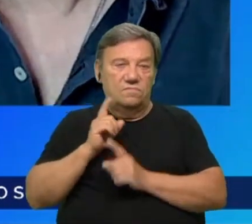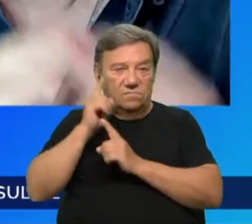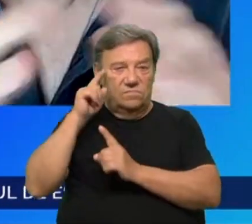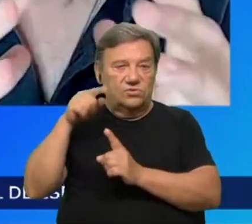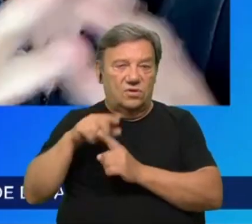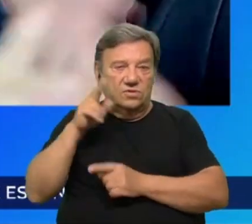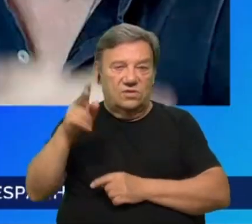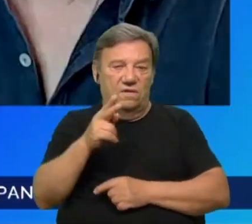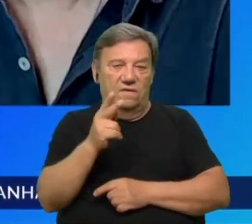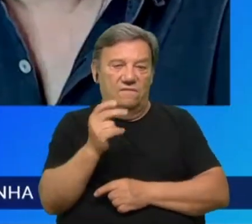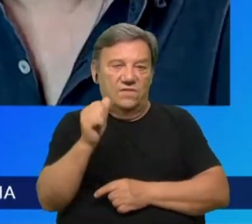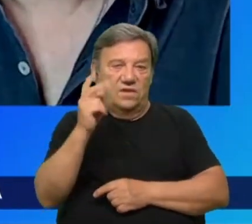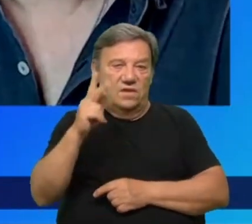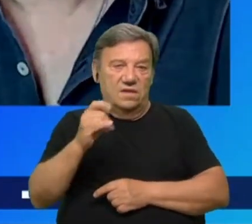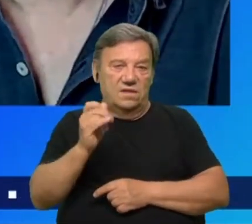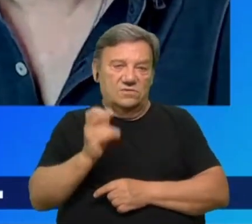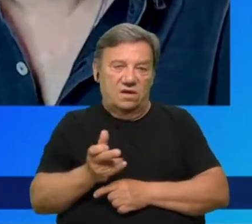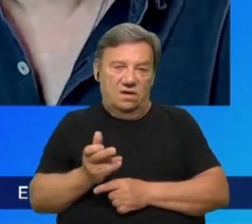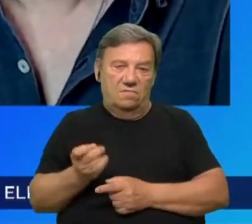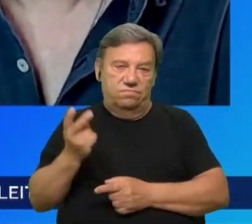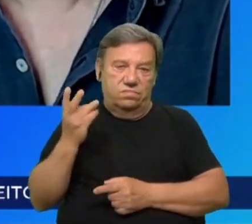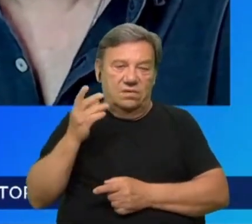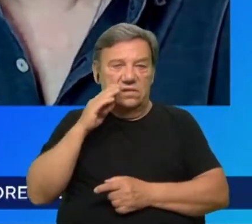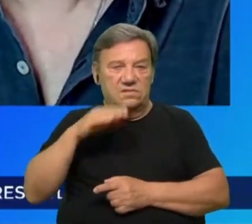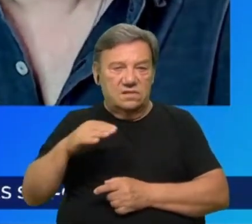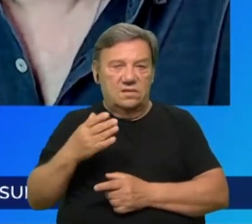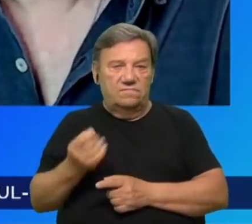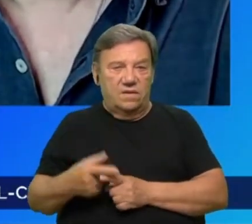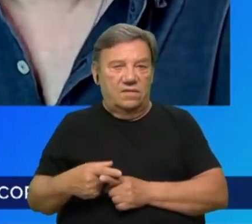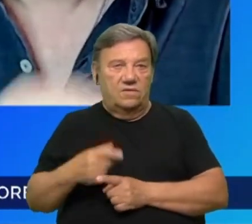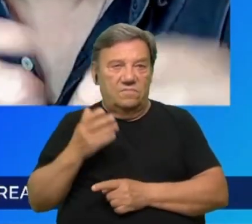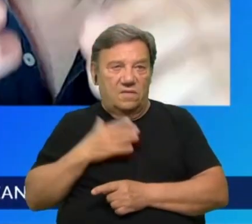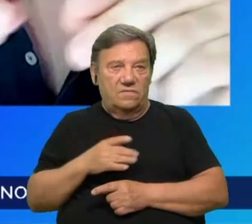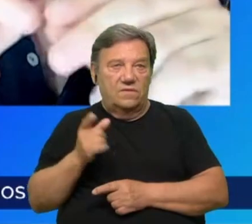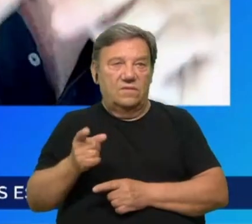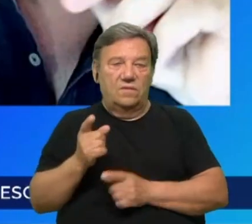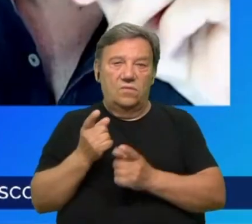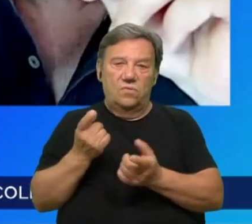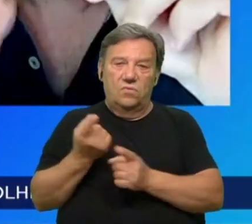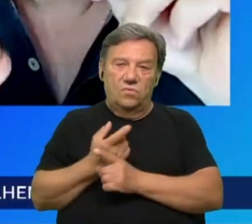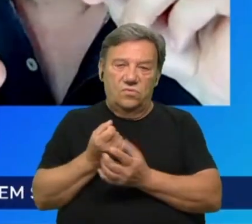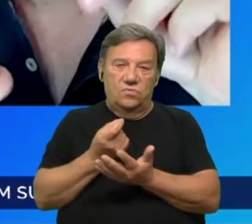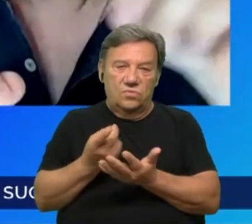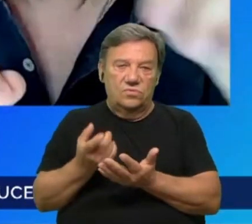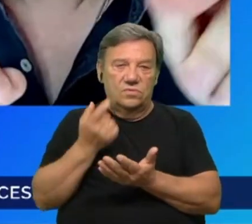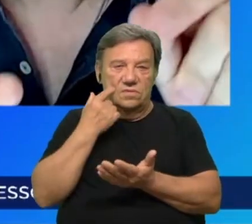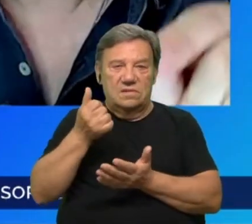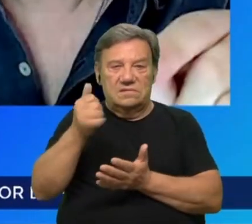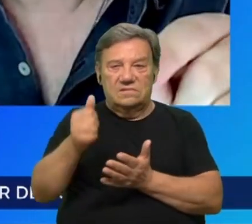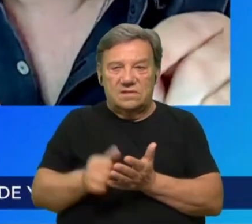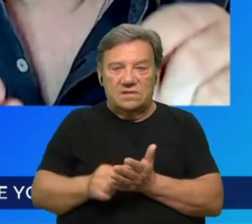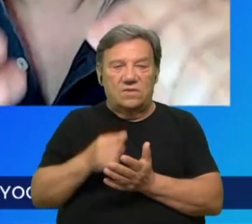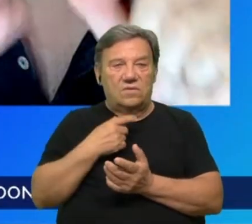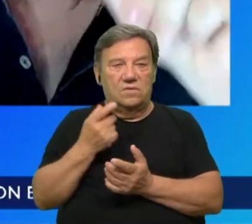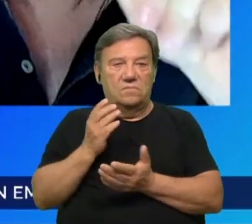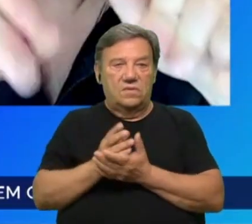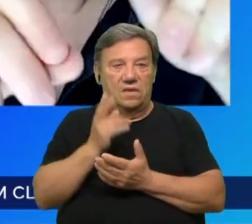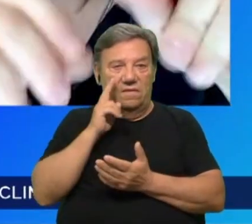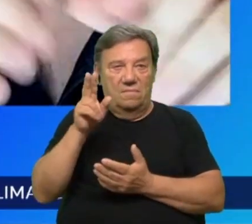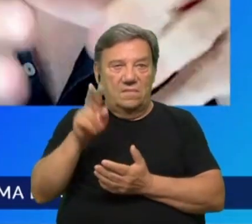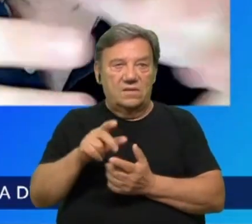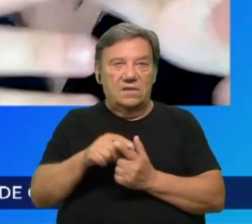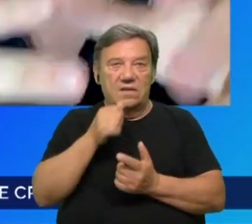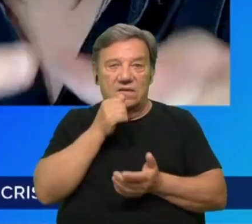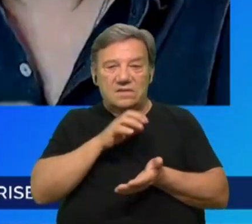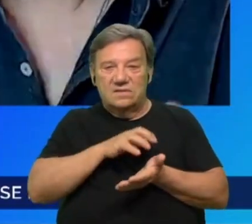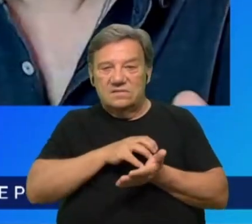Viking, portanto há já algumas décadas, que os cientistas andaram entusiasmados com um conjunto de estrias, que nós vamos ver nestas imagens, estrias